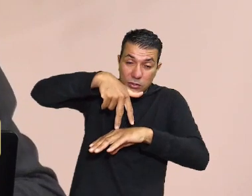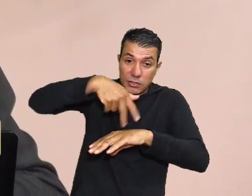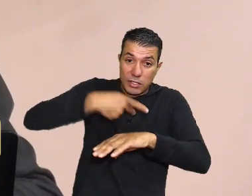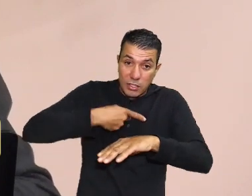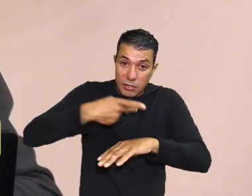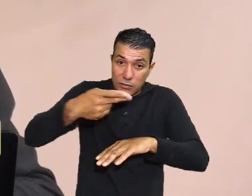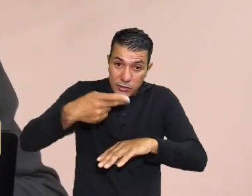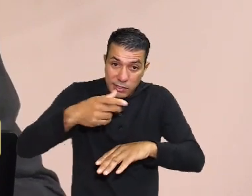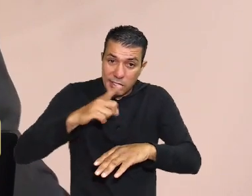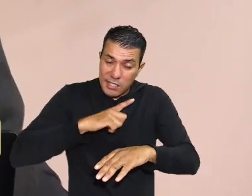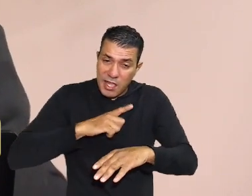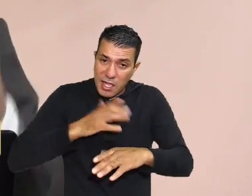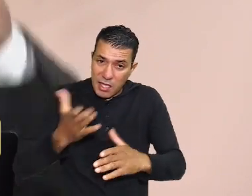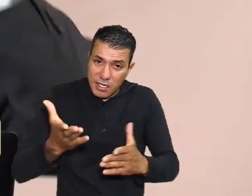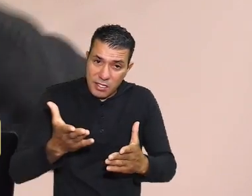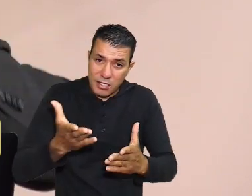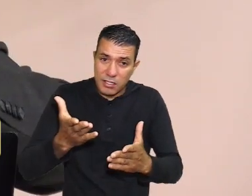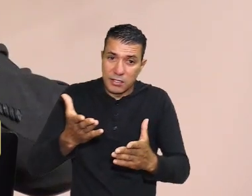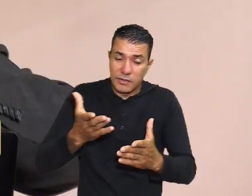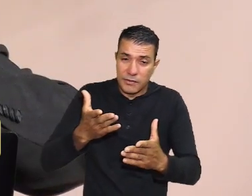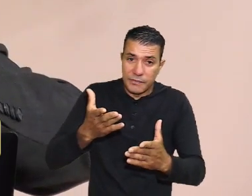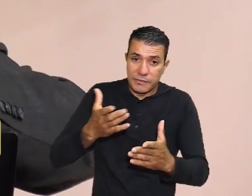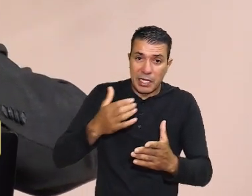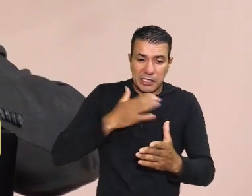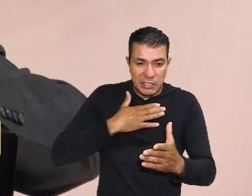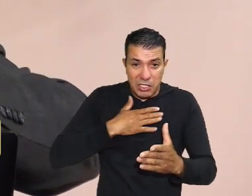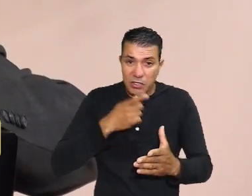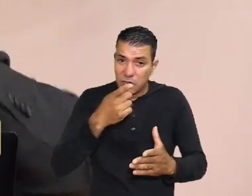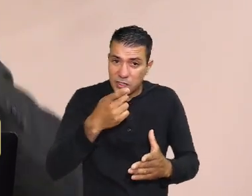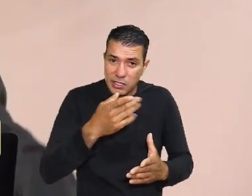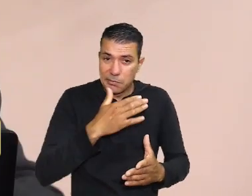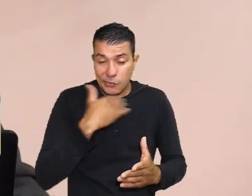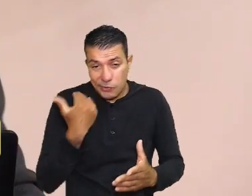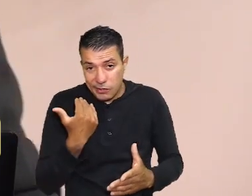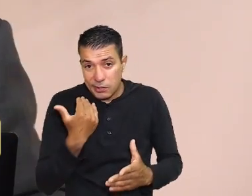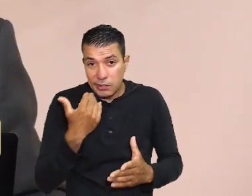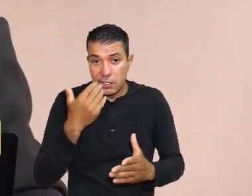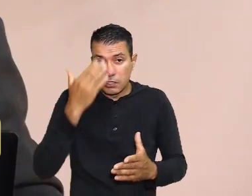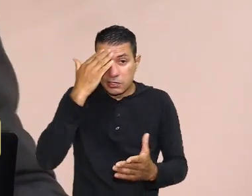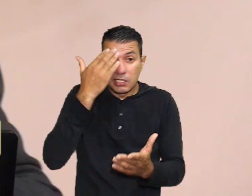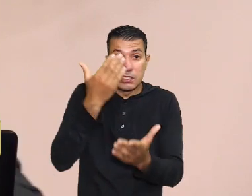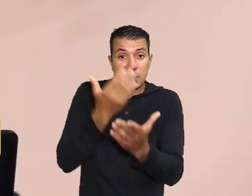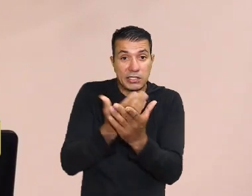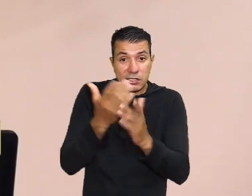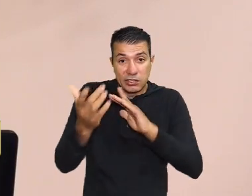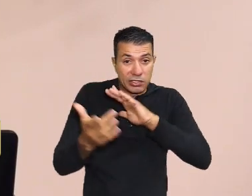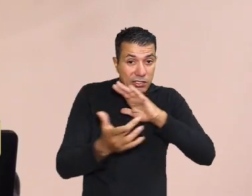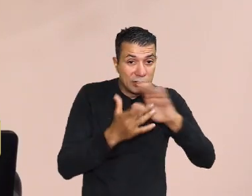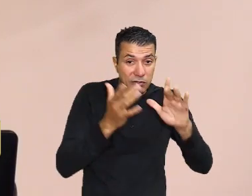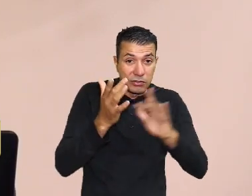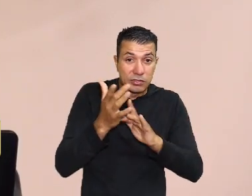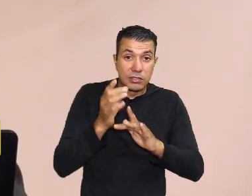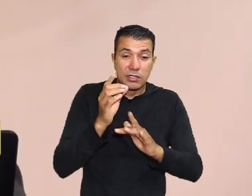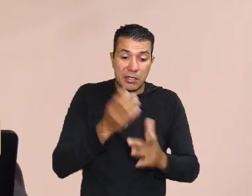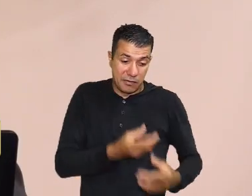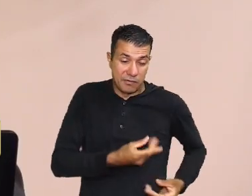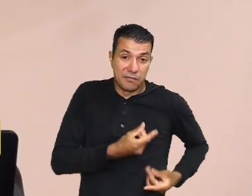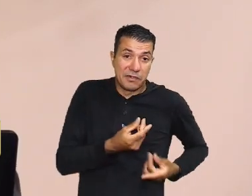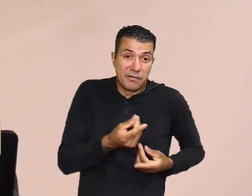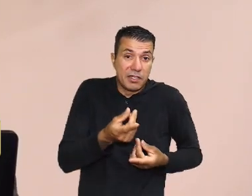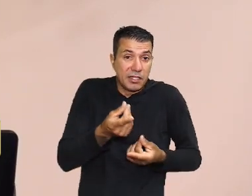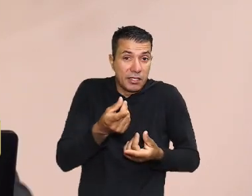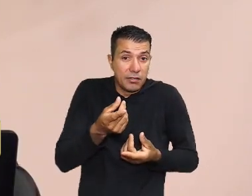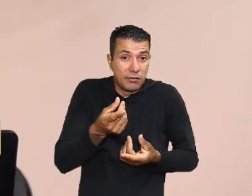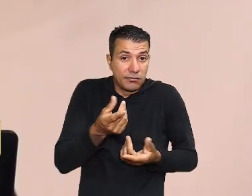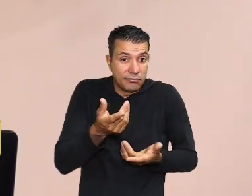você temos hoje, de que ainda que morramos, Jesus disse, aqueles que crescem em mim, ainda que morram, viverão.